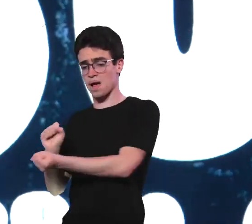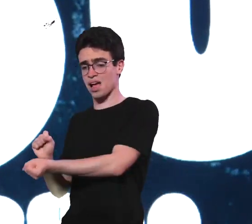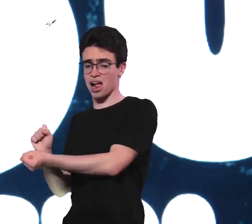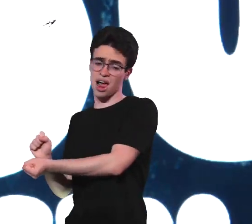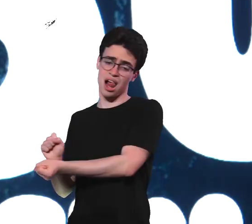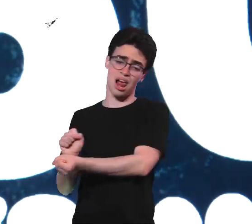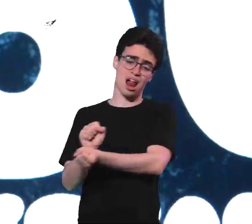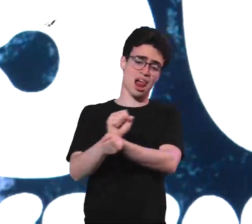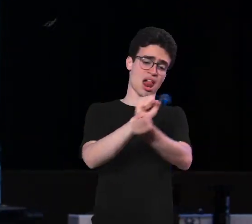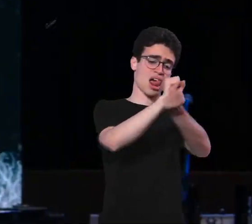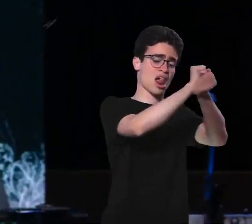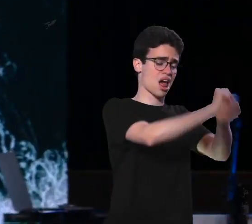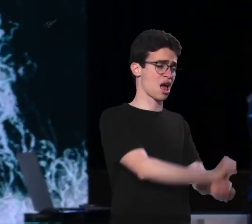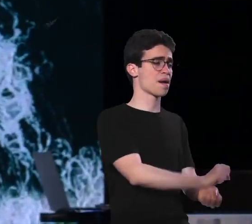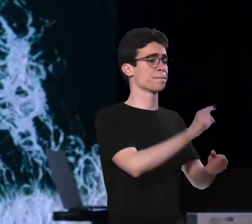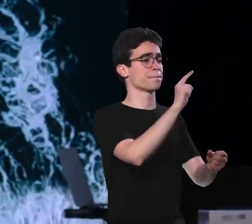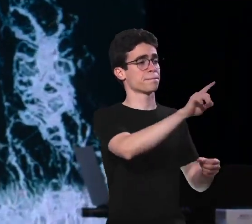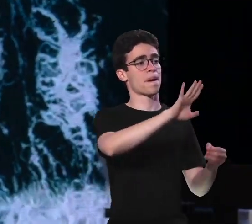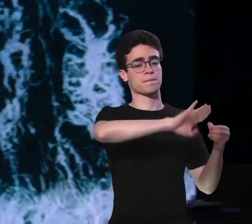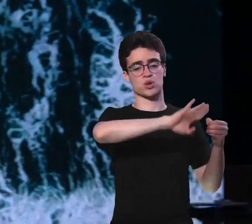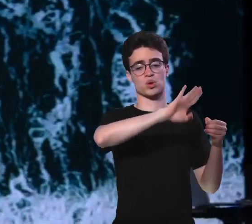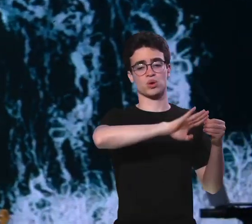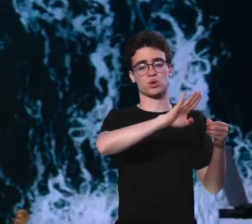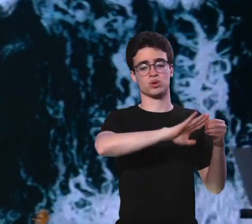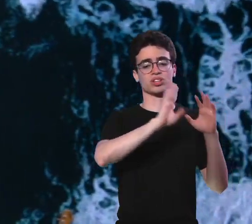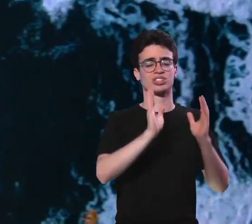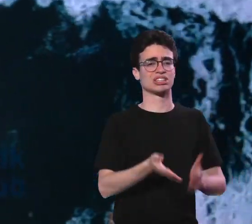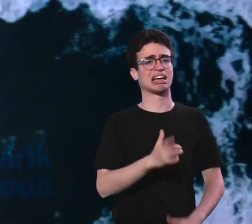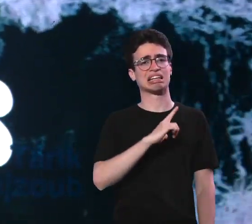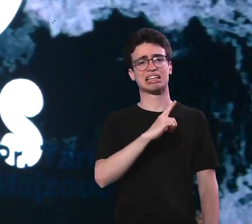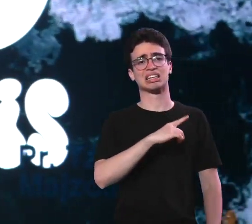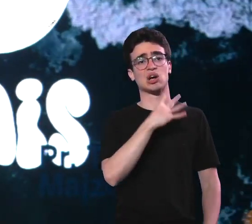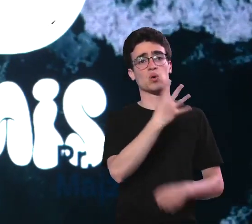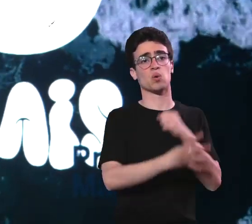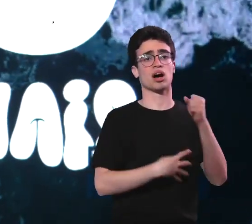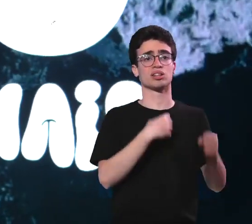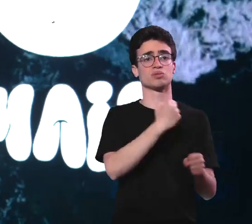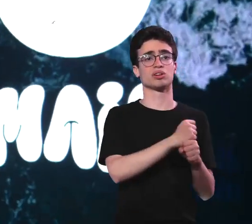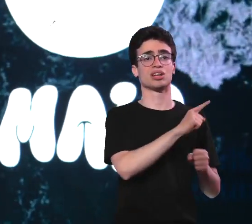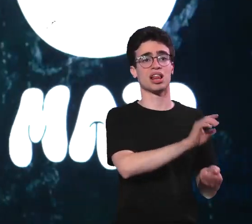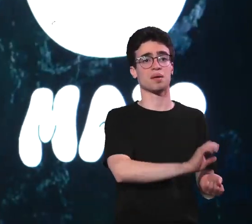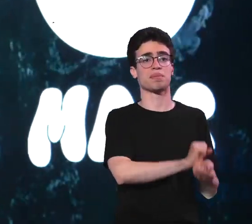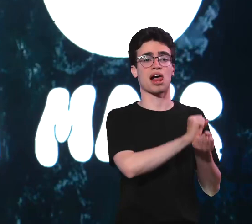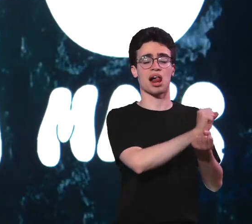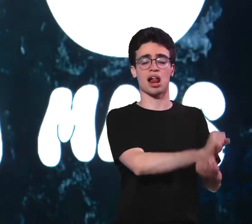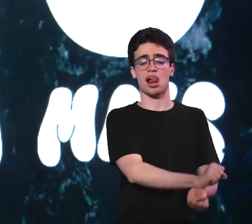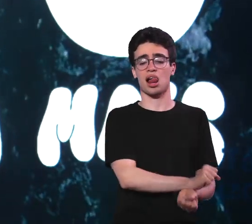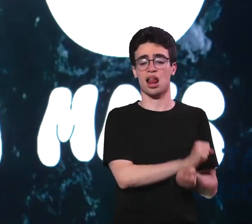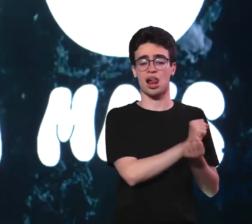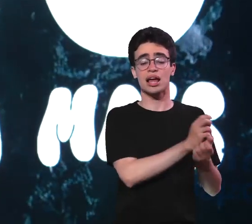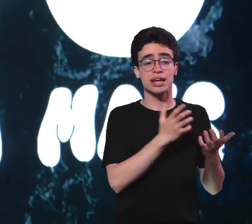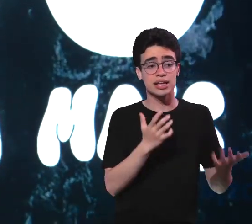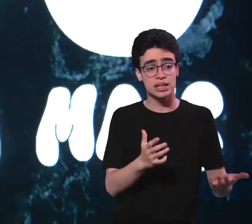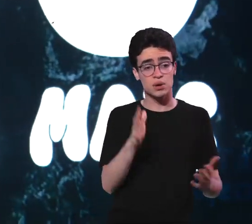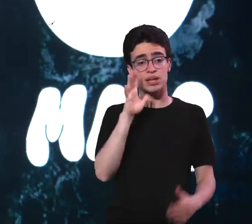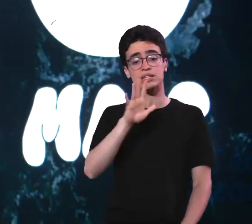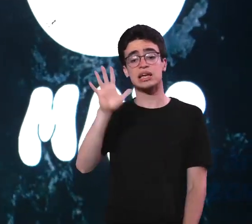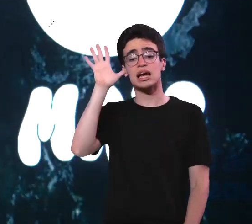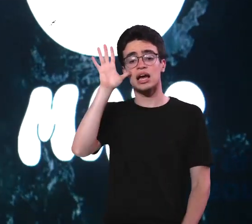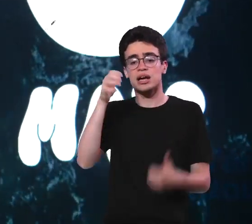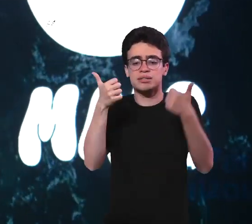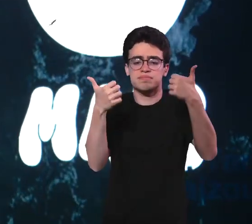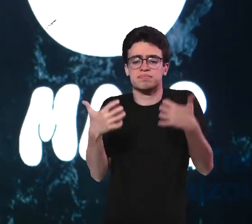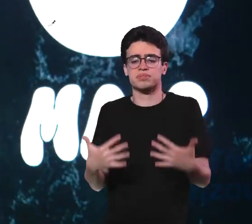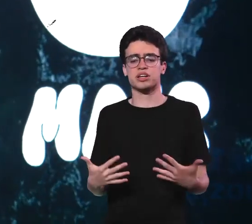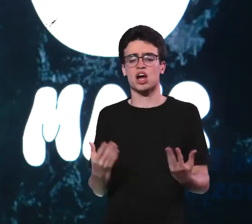Babilônia. Ele já estava 4 anos exilado no capítulo 1. E ele começa a escrever o que Deus queria falar